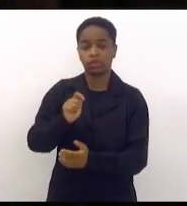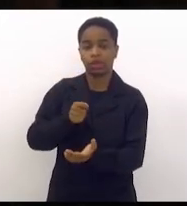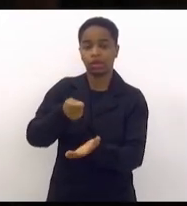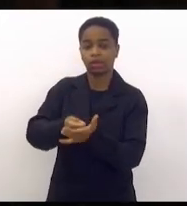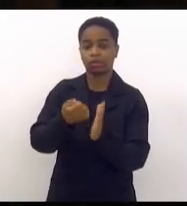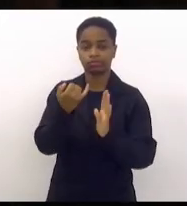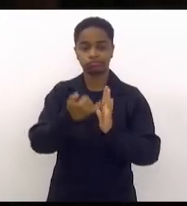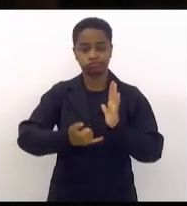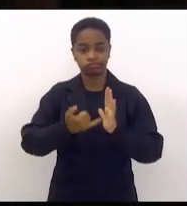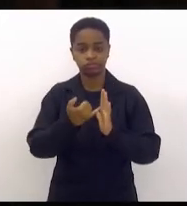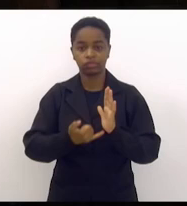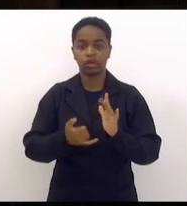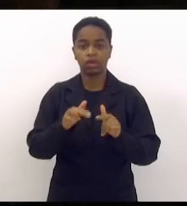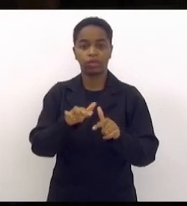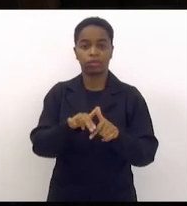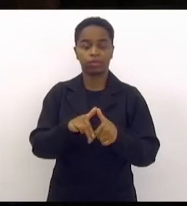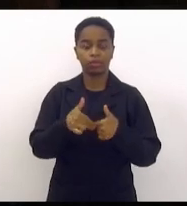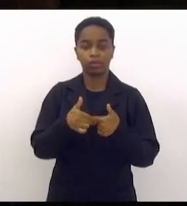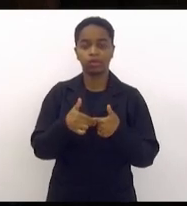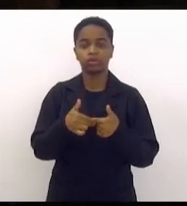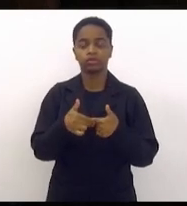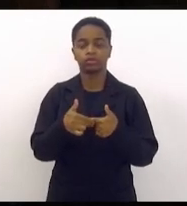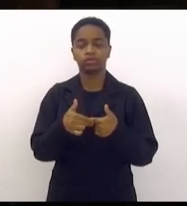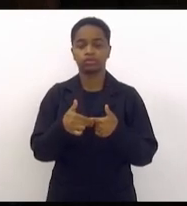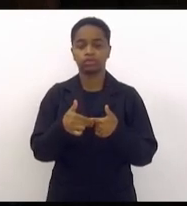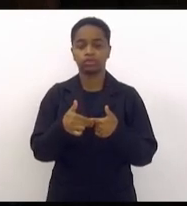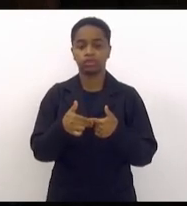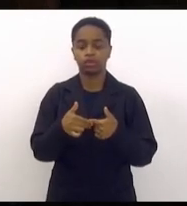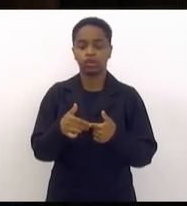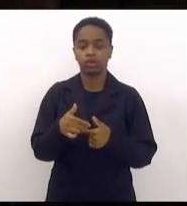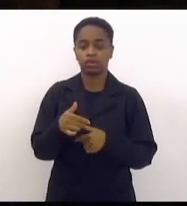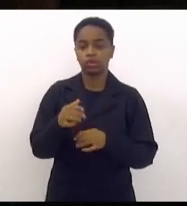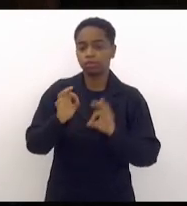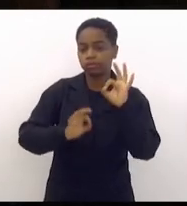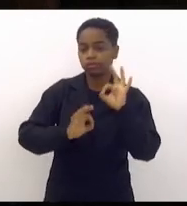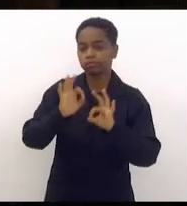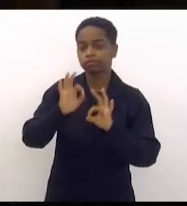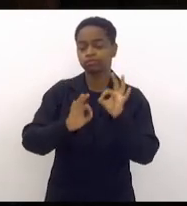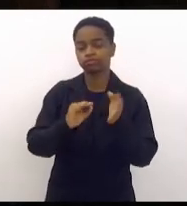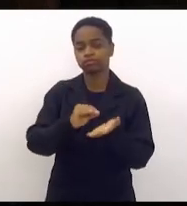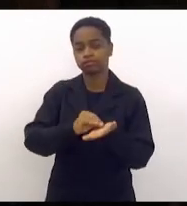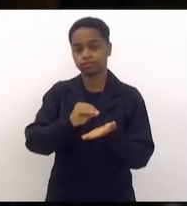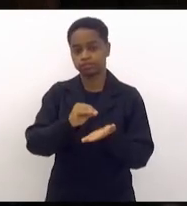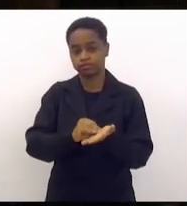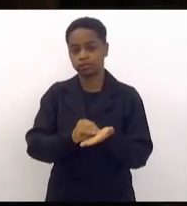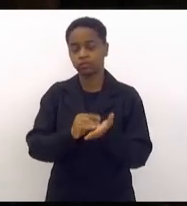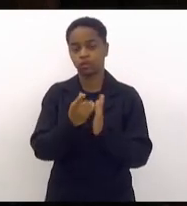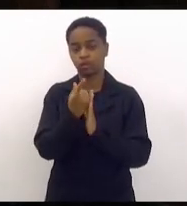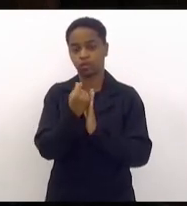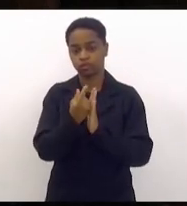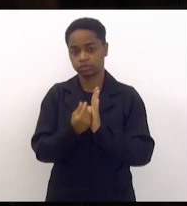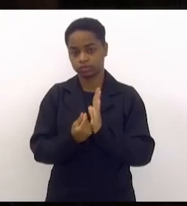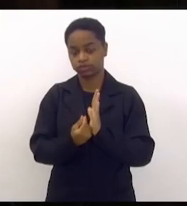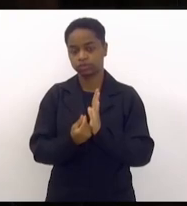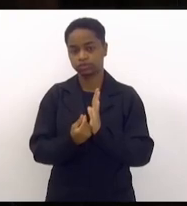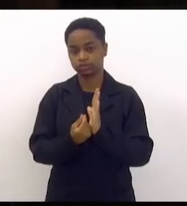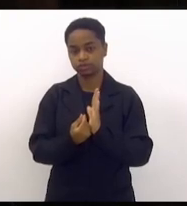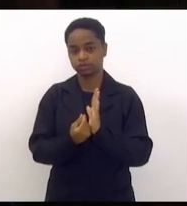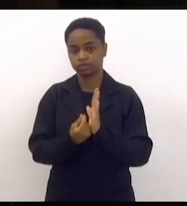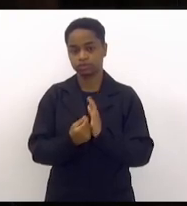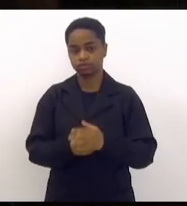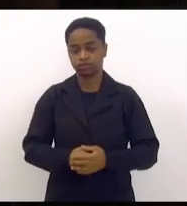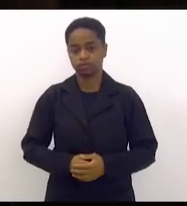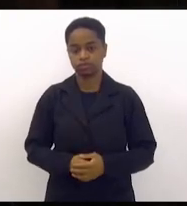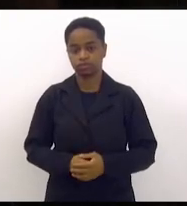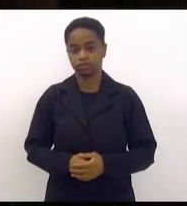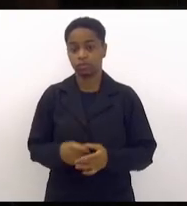fiscais fruto de uma política de não planejamento do orçamento nós